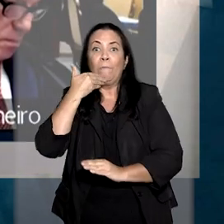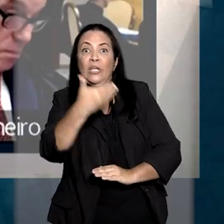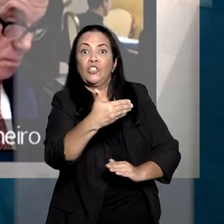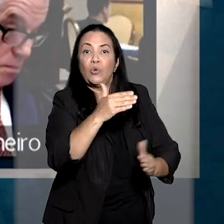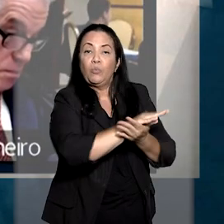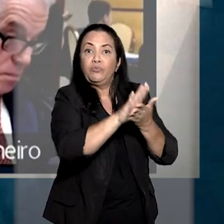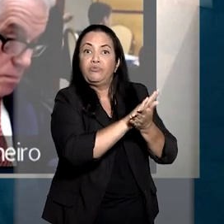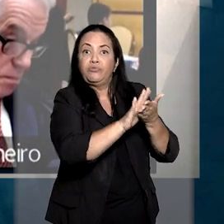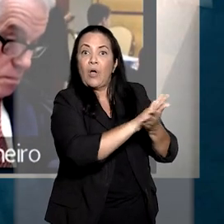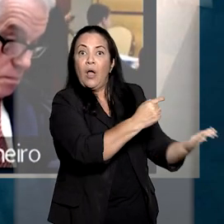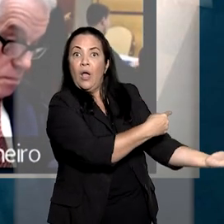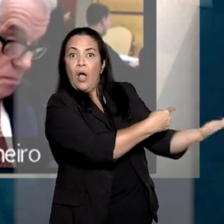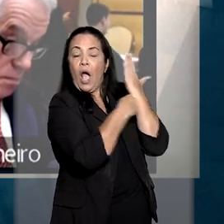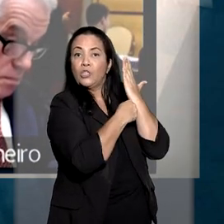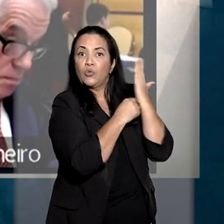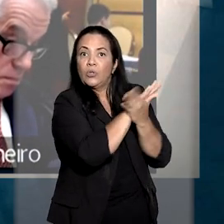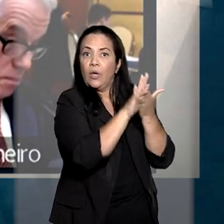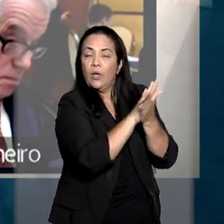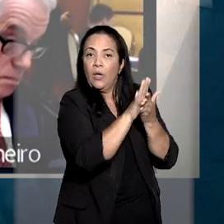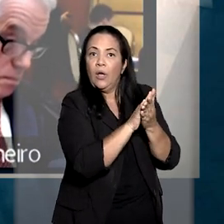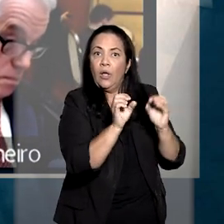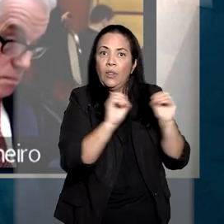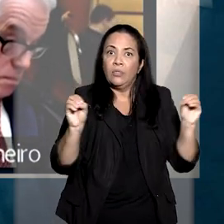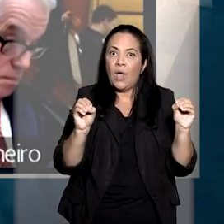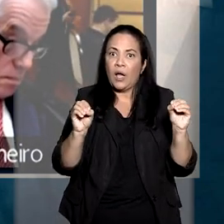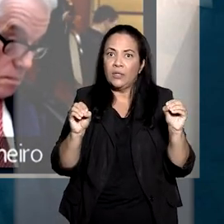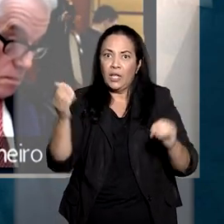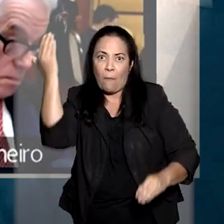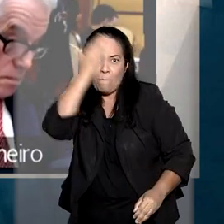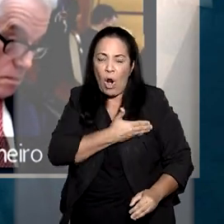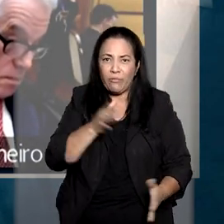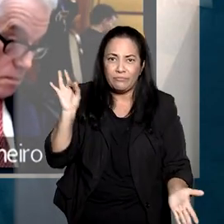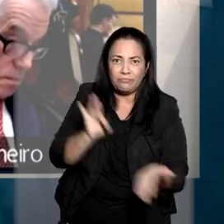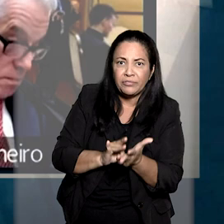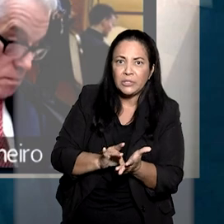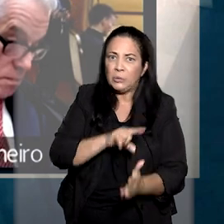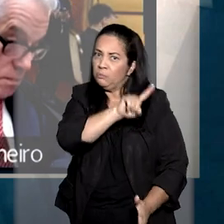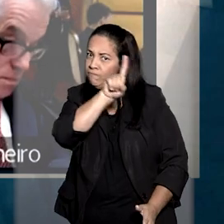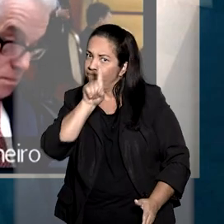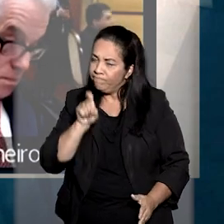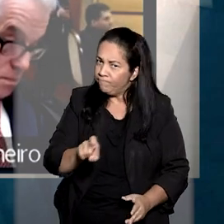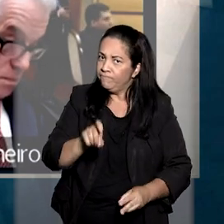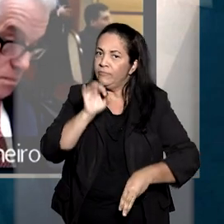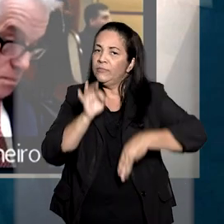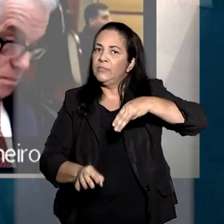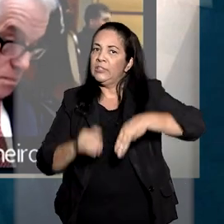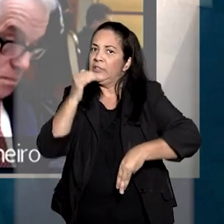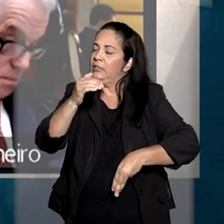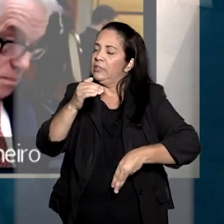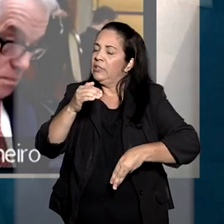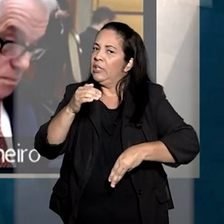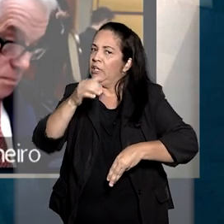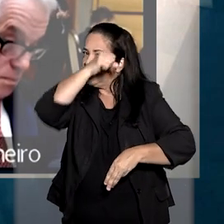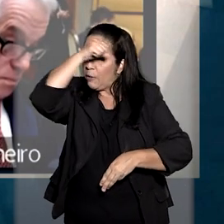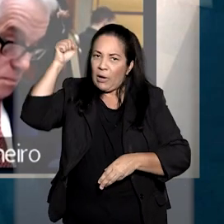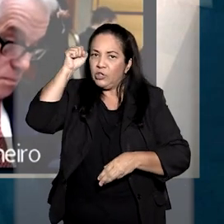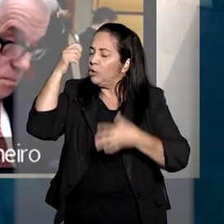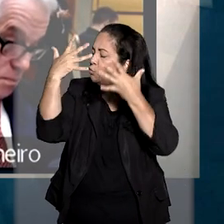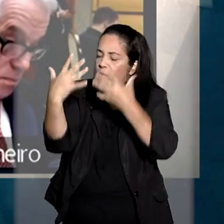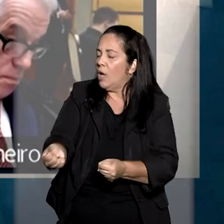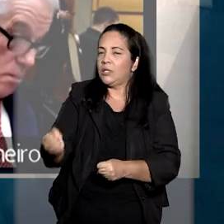feito pedido de socorro esse fato pôs dúvidas veracidade da informação para o ministro isso torna